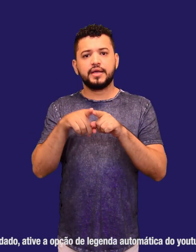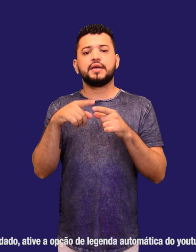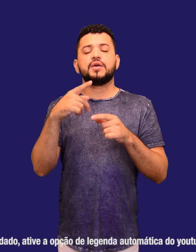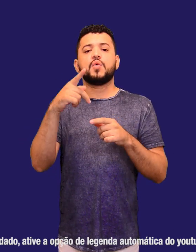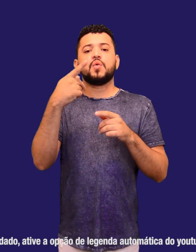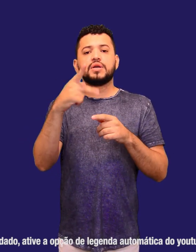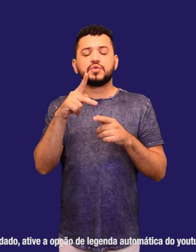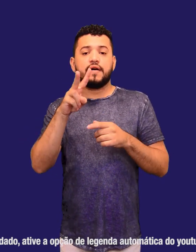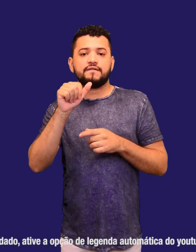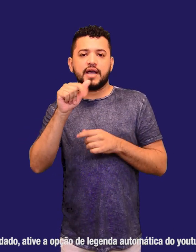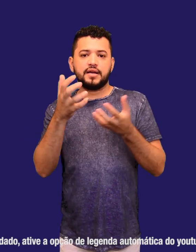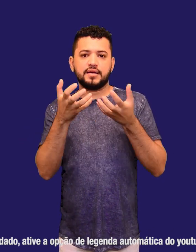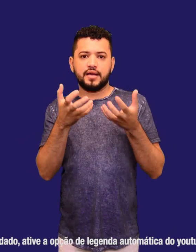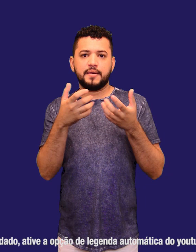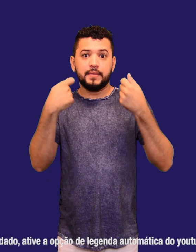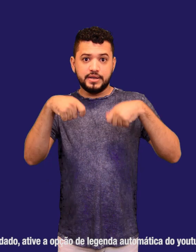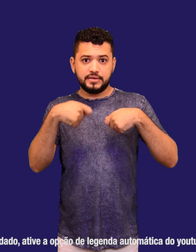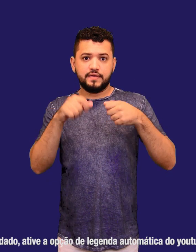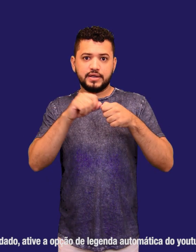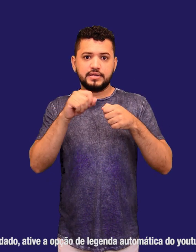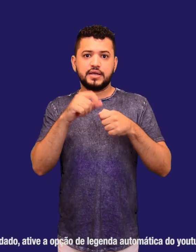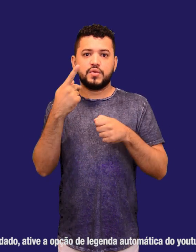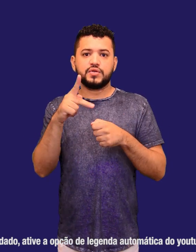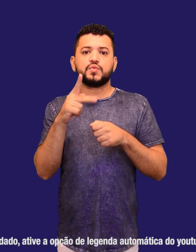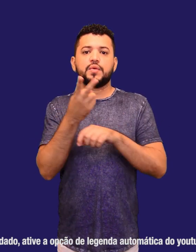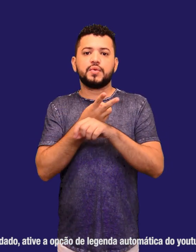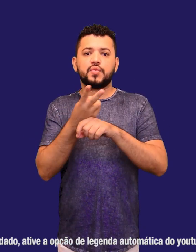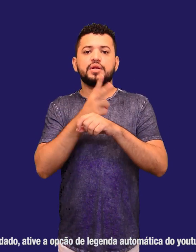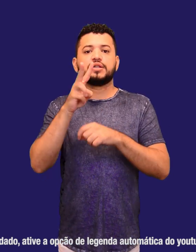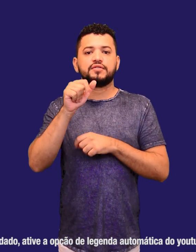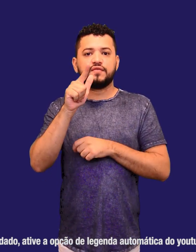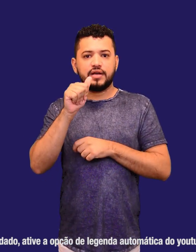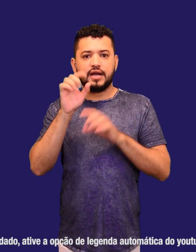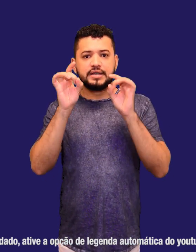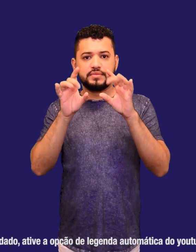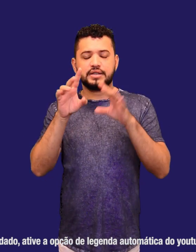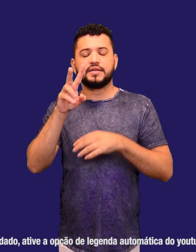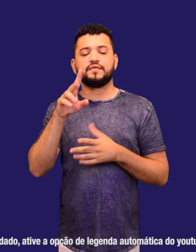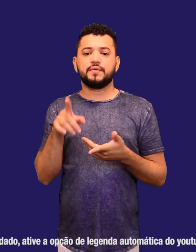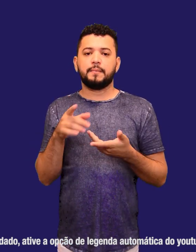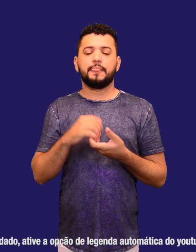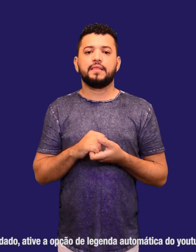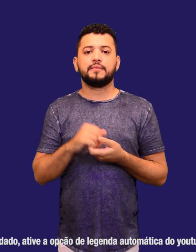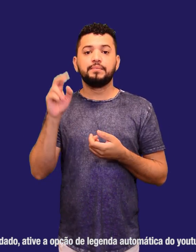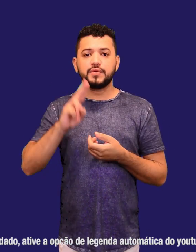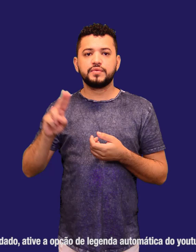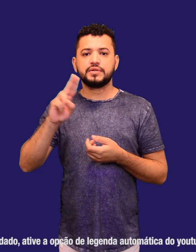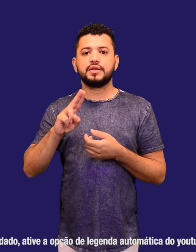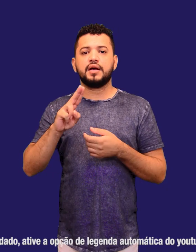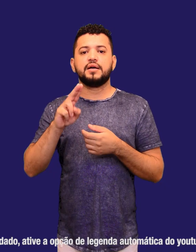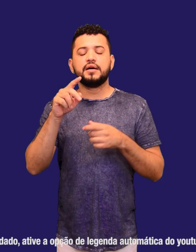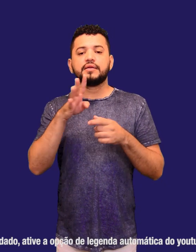que você quer. Então, o currículo tem que ser elaborado de acordo com aquela vaga, ele é específico para aquela vaga, né? Através dela que a empresa vai